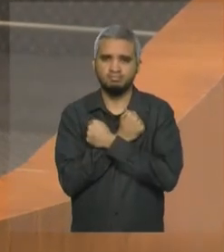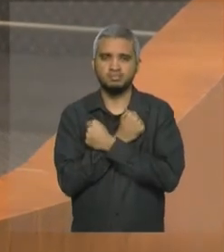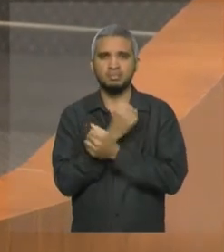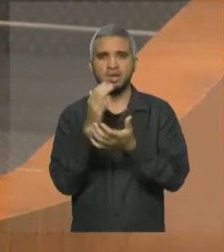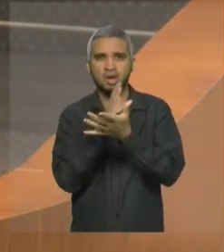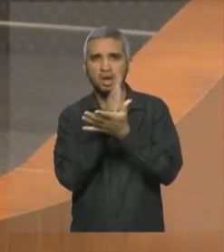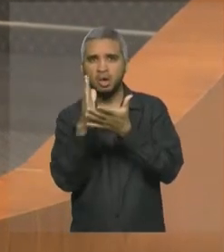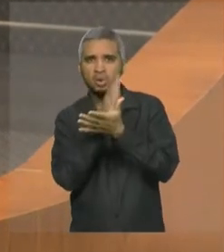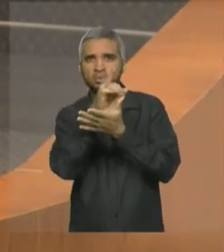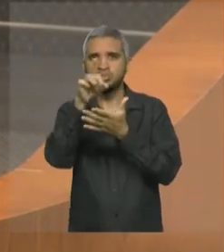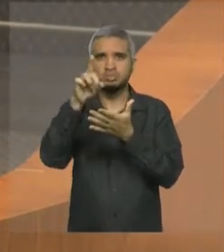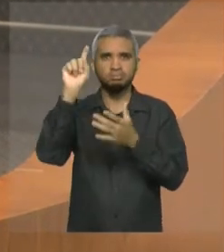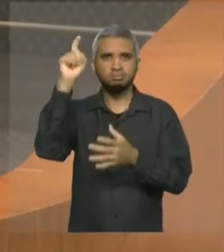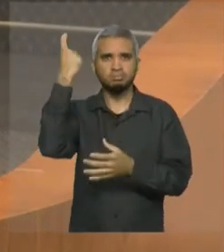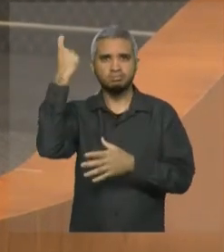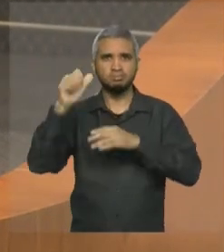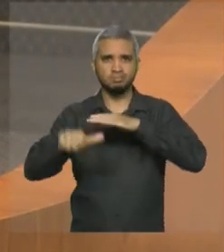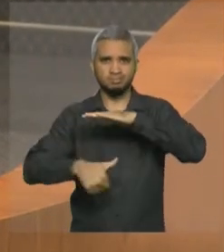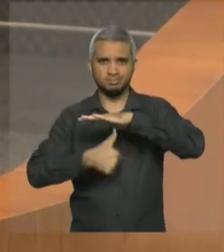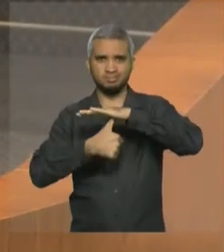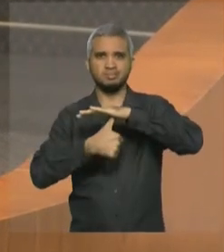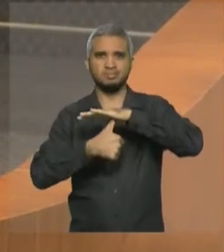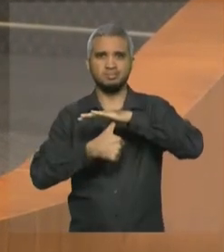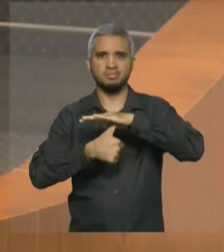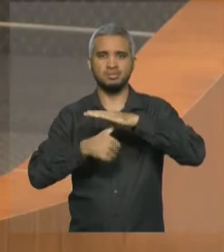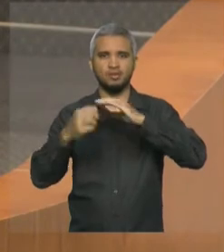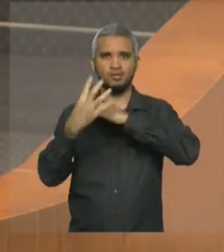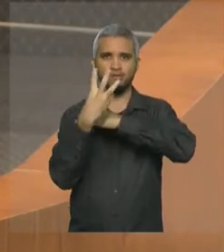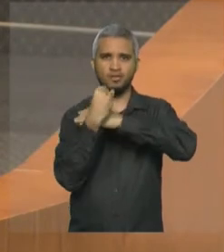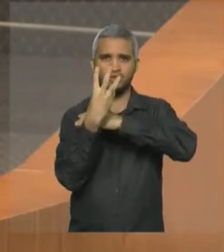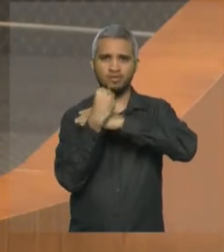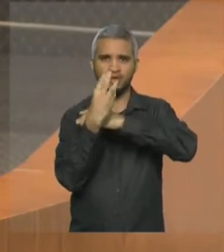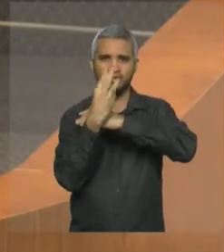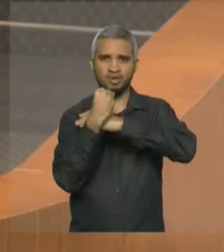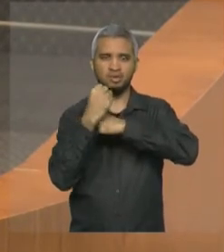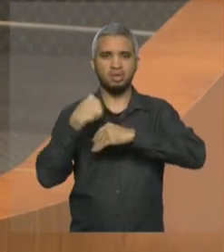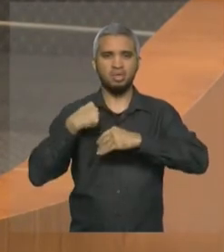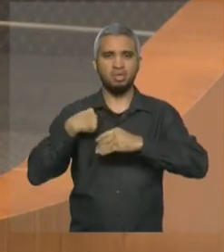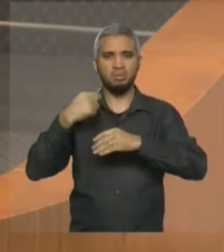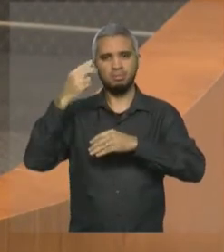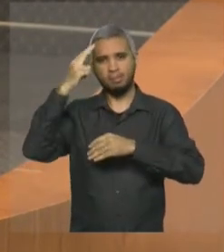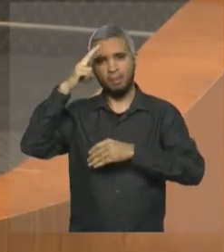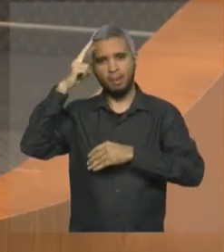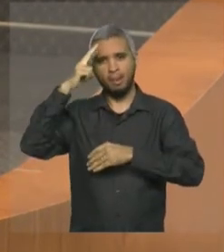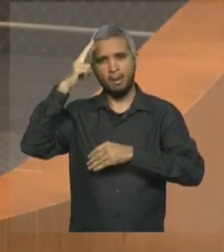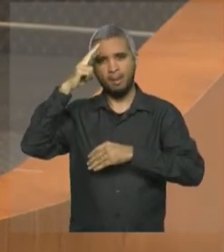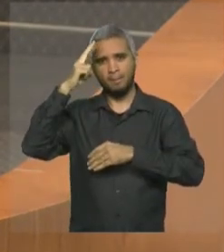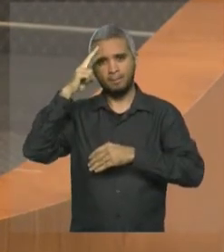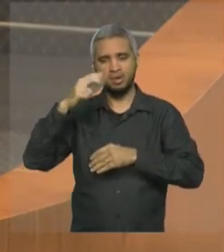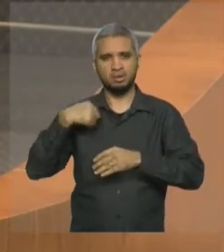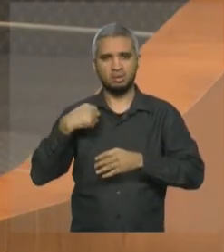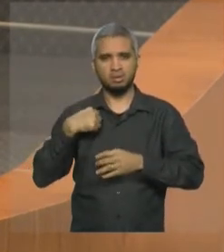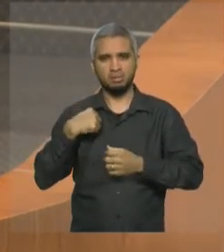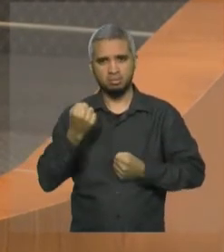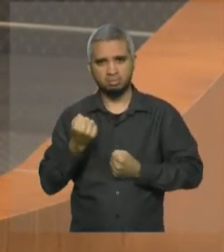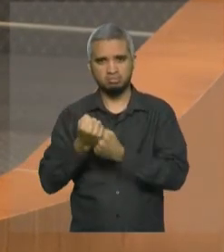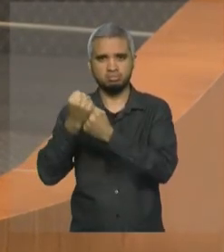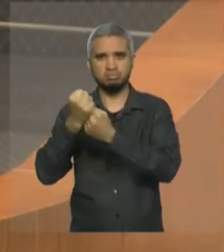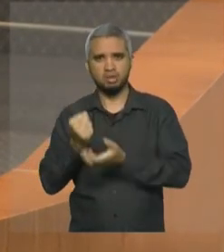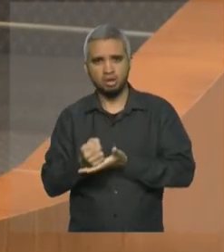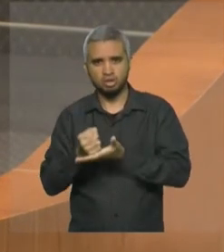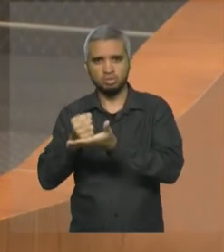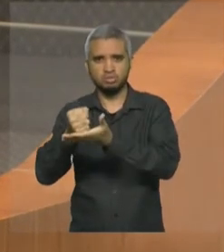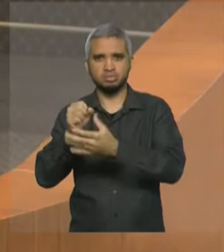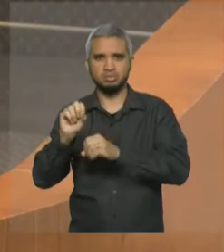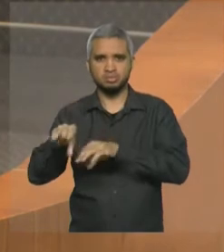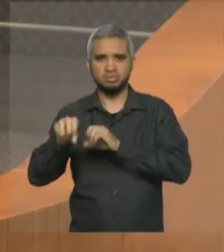agradecido com os abraços e as fotos que quero guardar para a minha vida toda. Essa foi uma das contribuições que dei à educação do Maranhão.